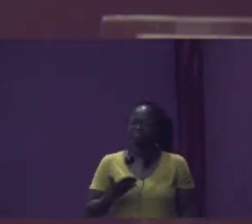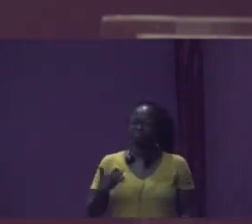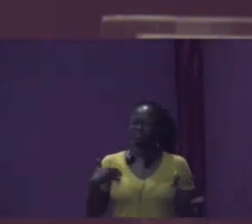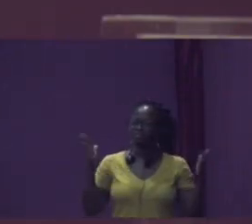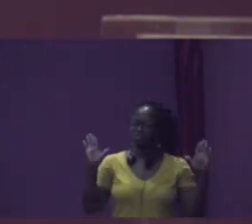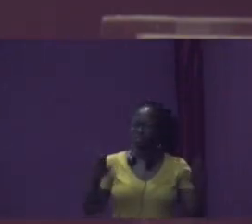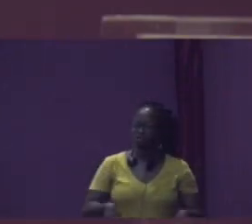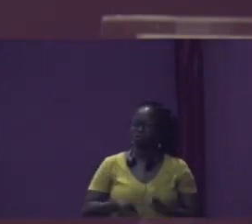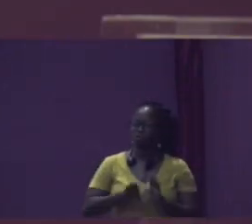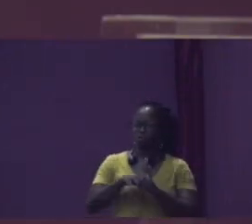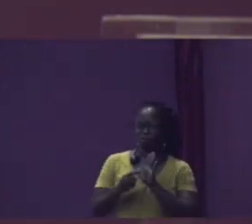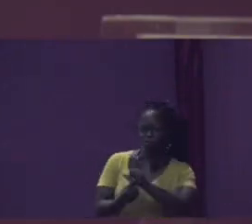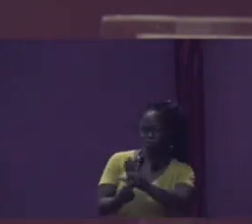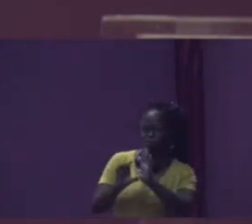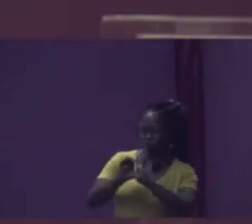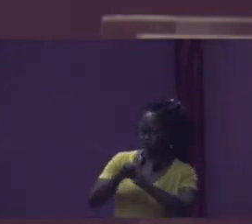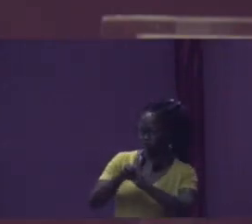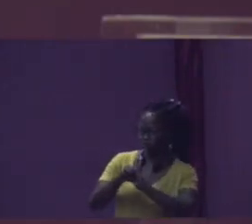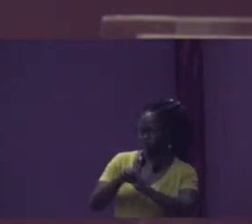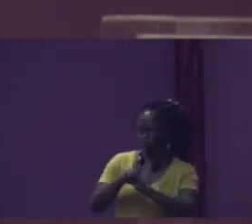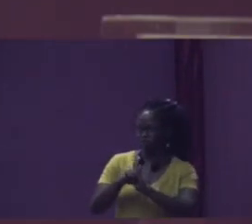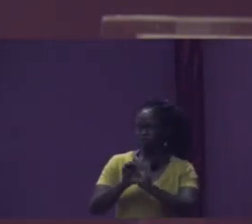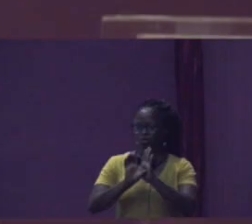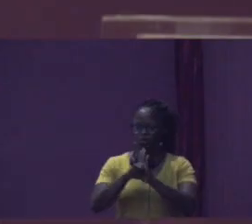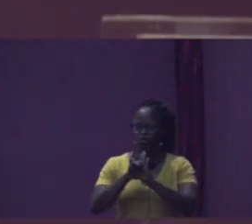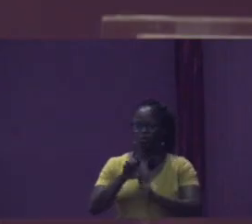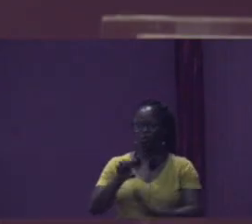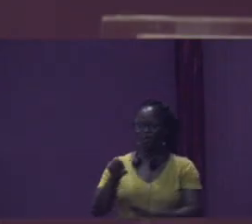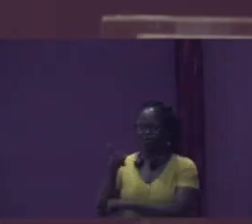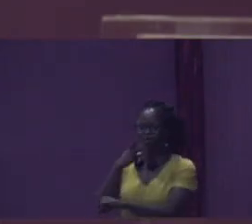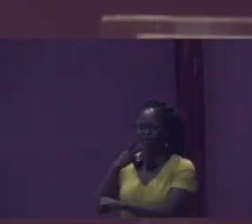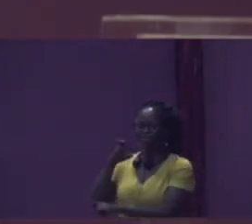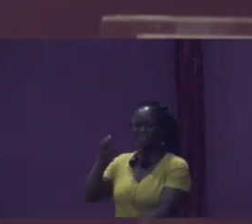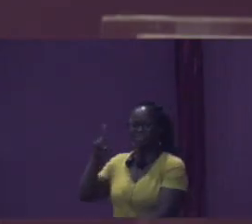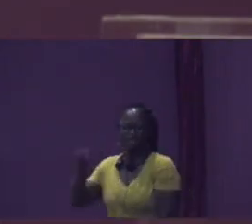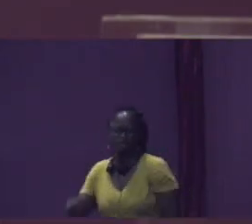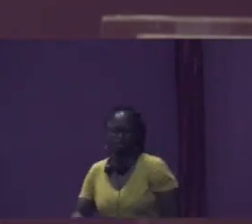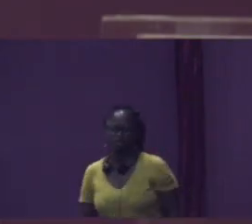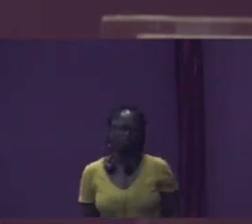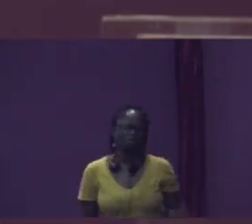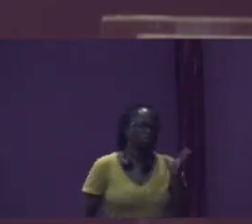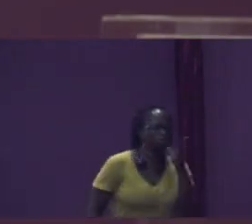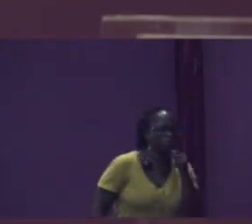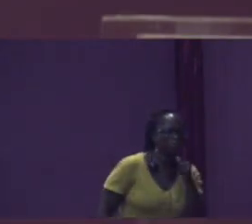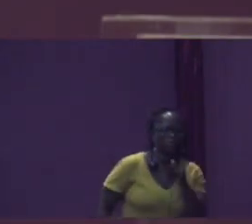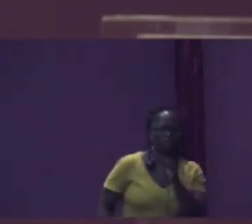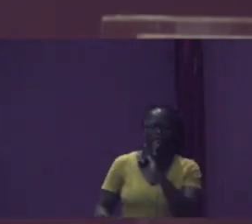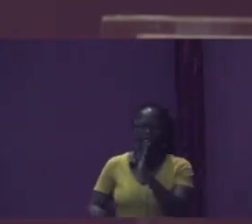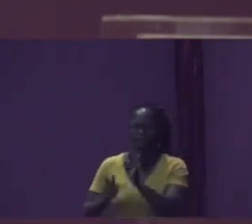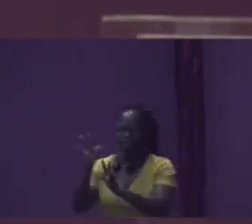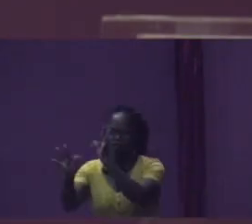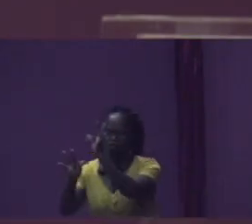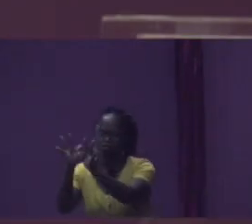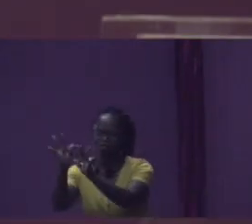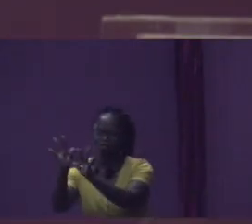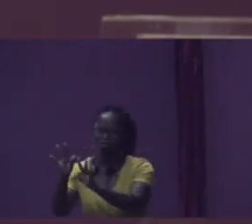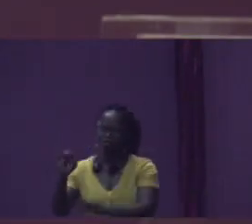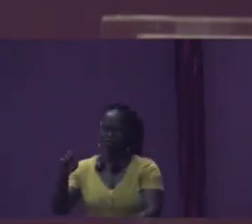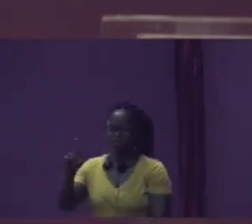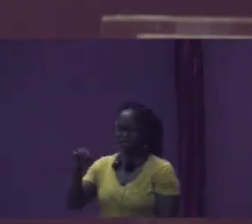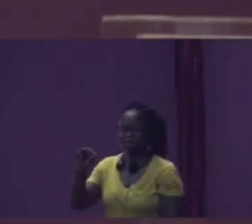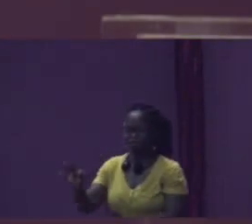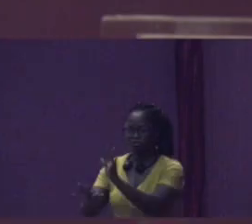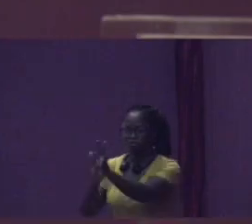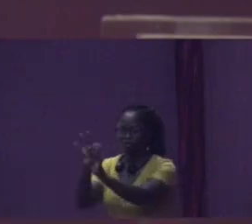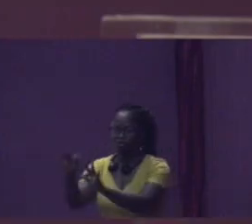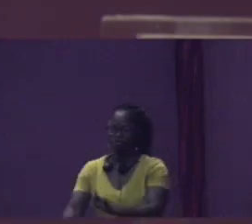o conceito de muito cedo, e tecnologia demais, e tarde demais,